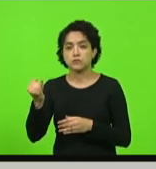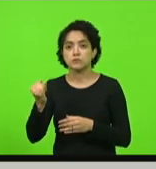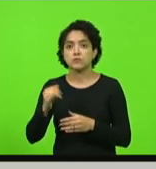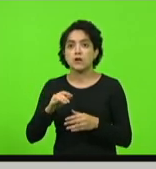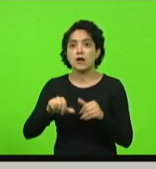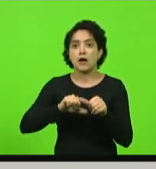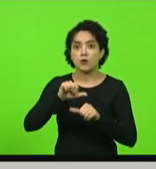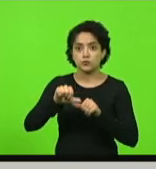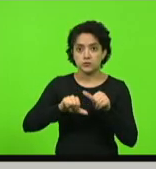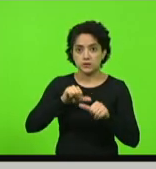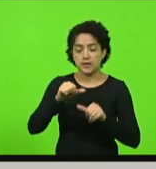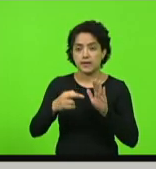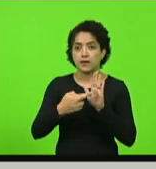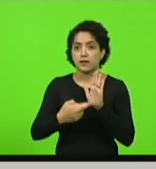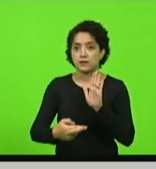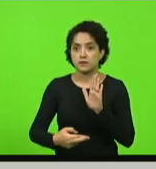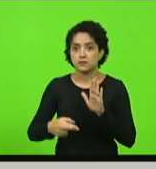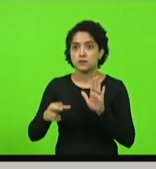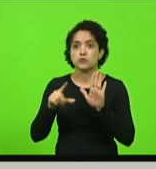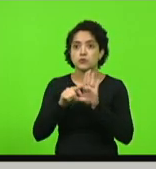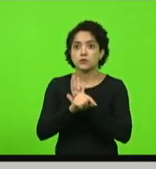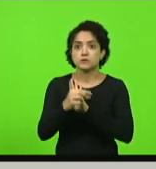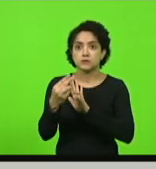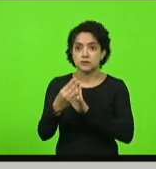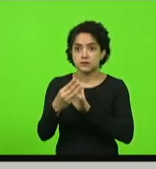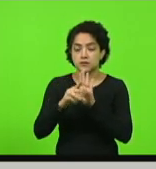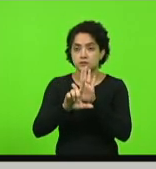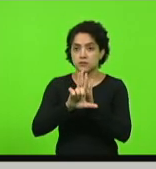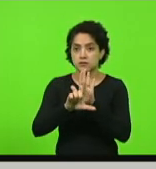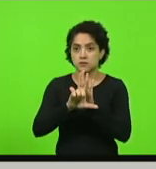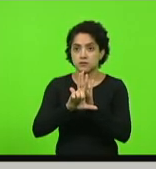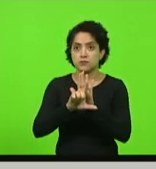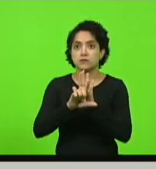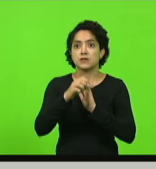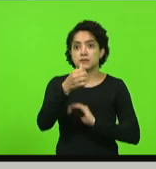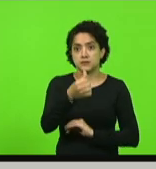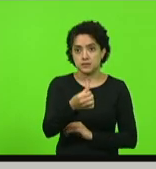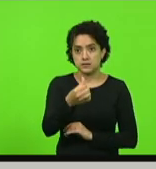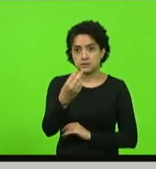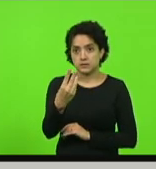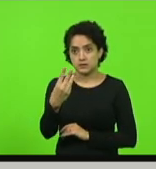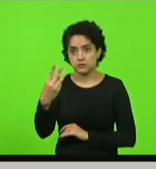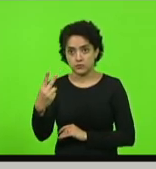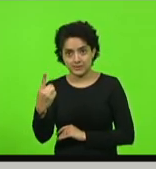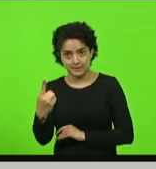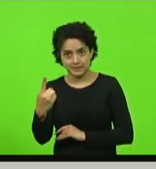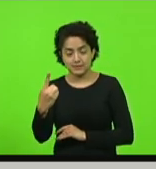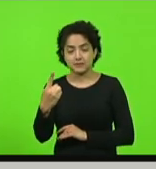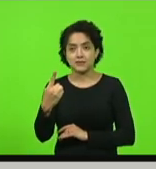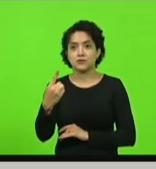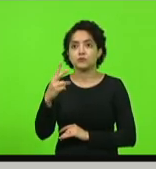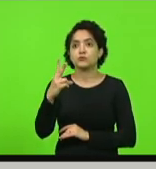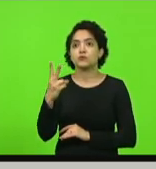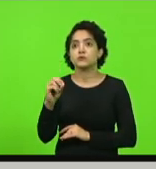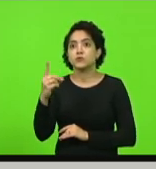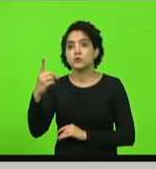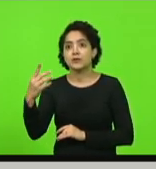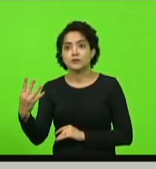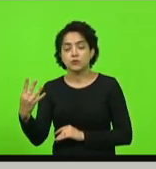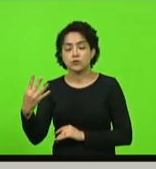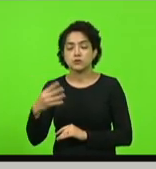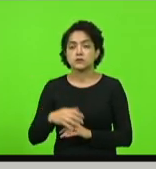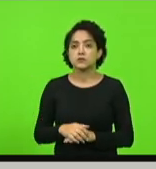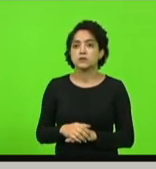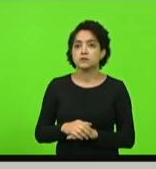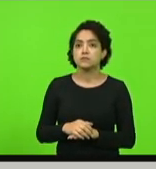Altera a redação do inciso 3º do artigo 28 da Lei Complementar número 631 de 2014, que institui o